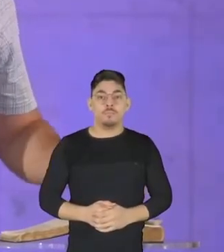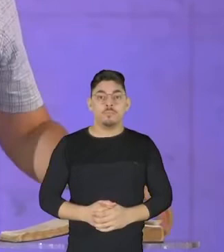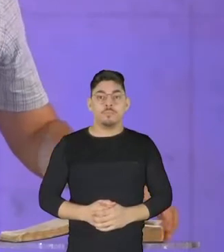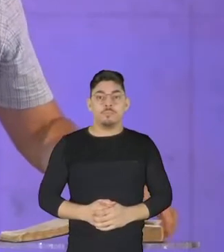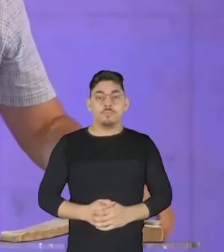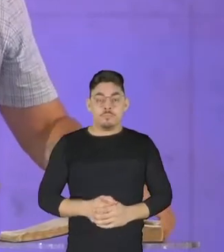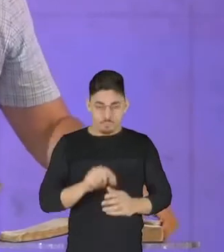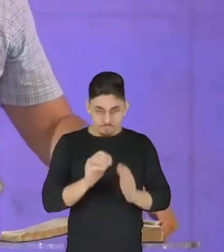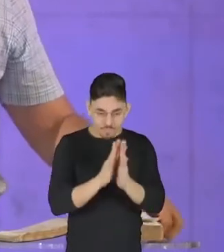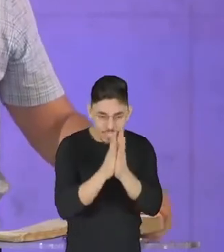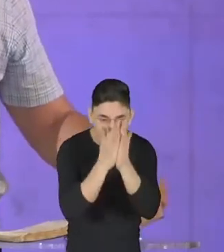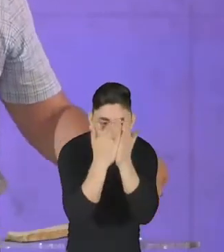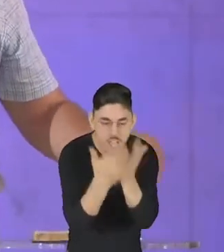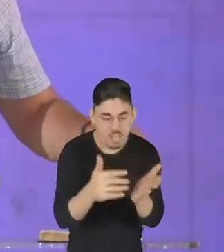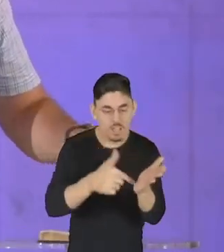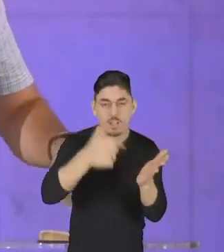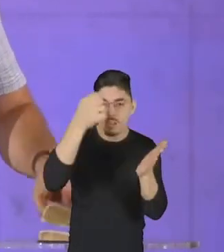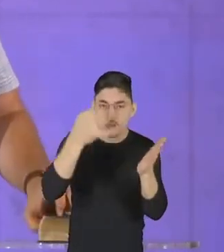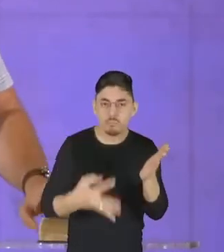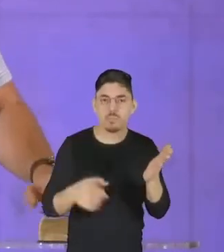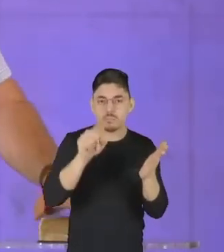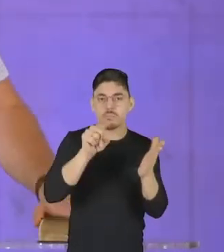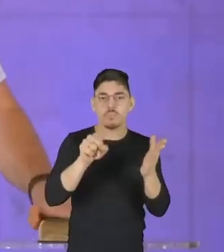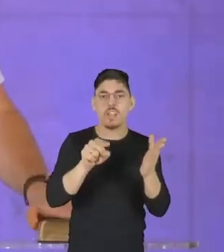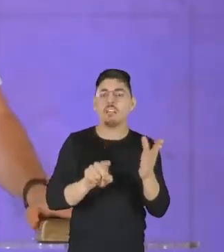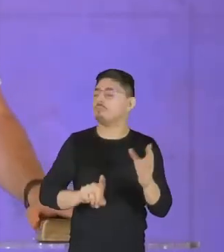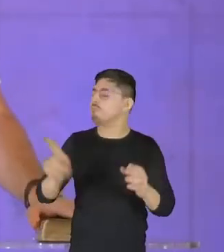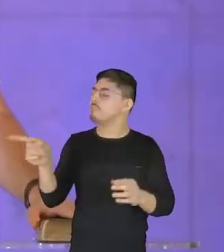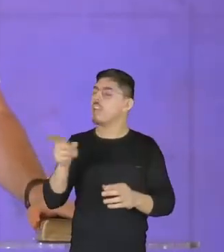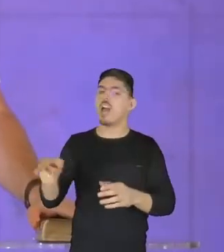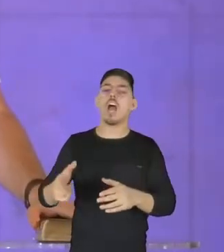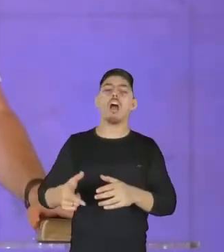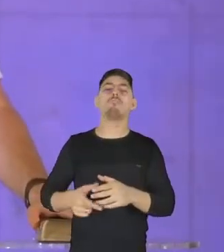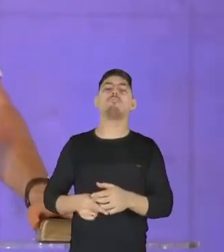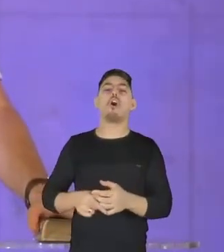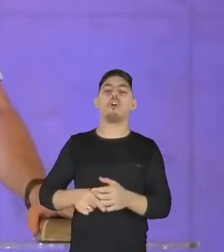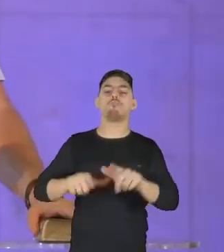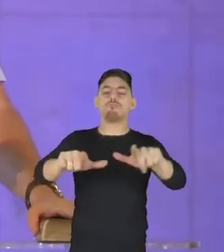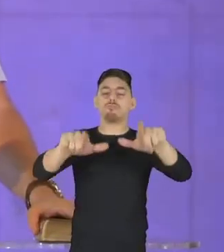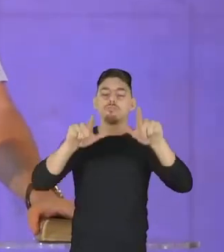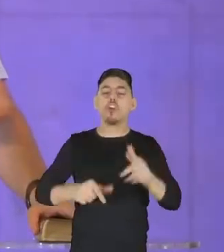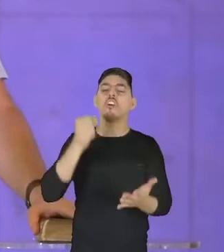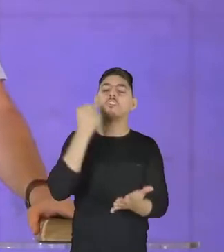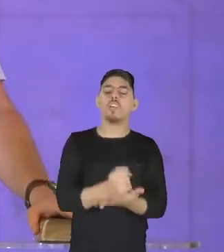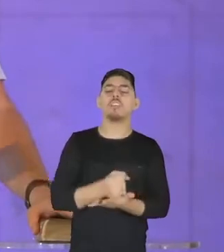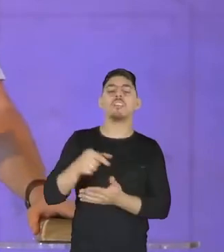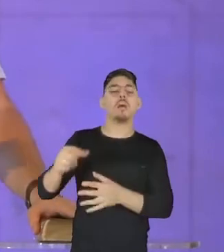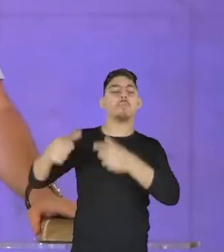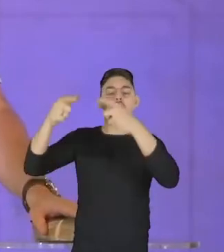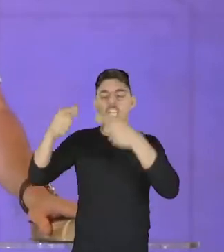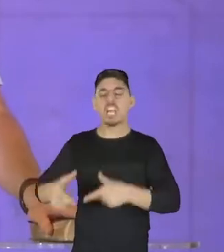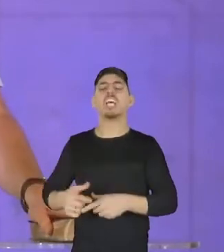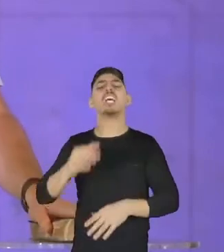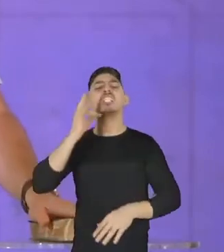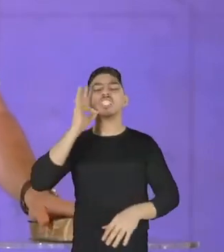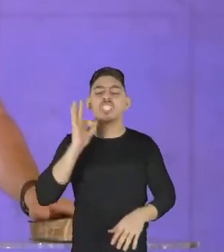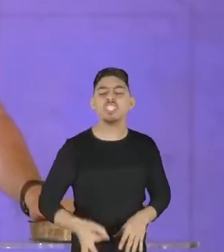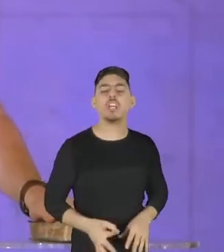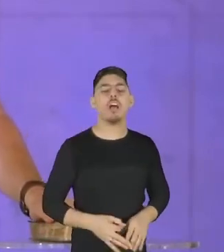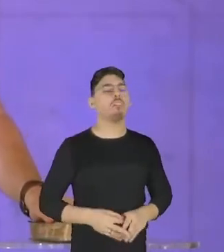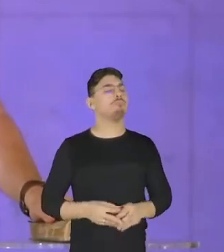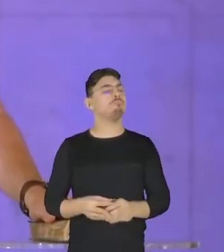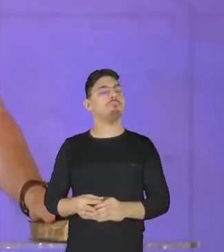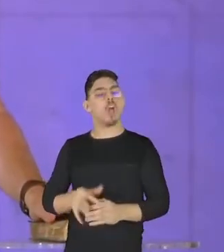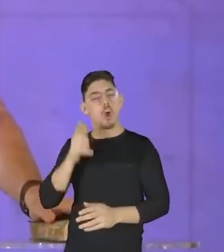A escritura dessa terra de Canaã já foi assinada. Os reis já foram declarados